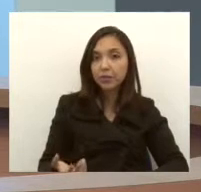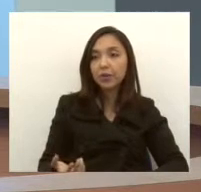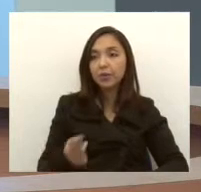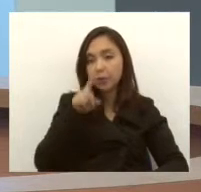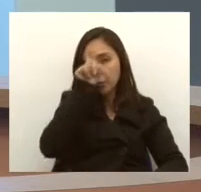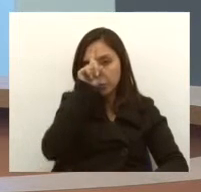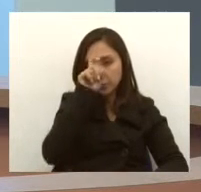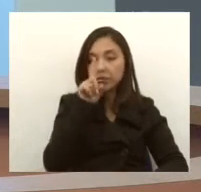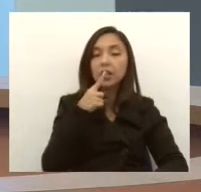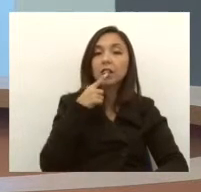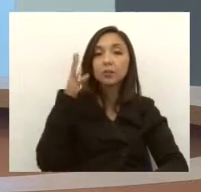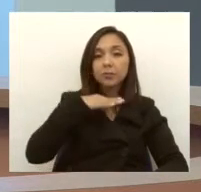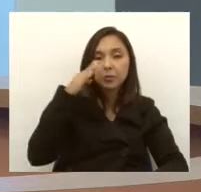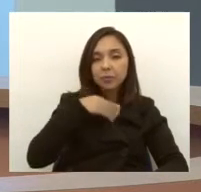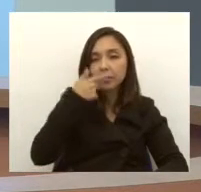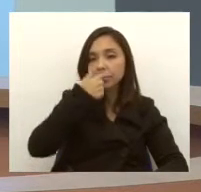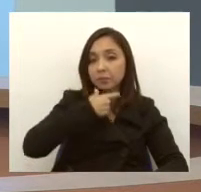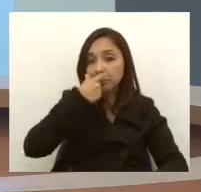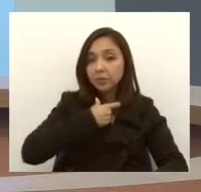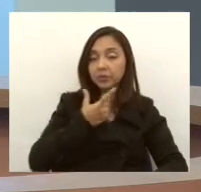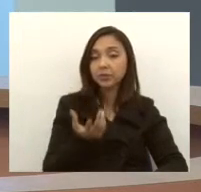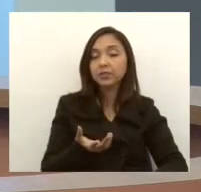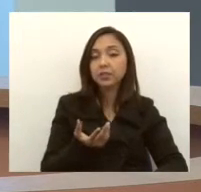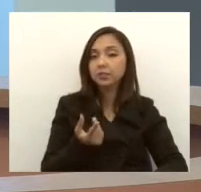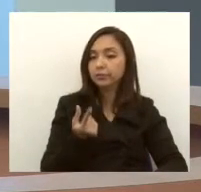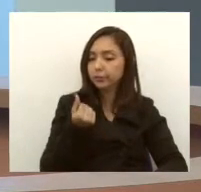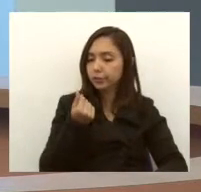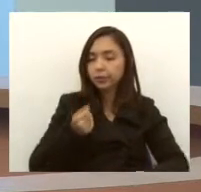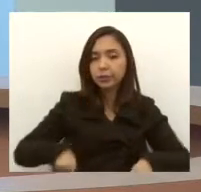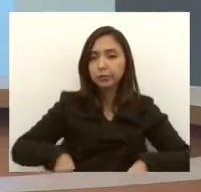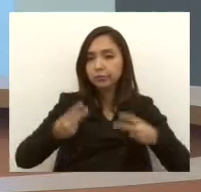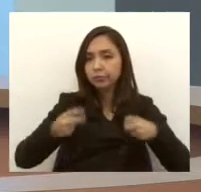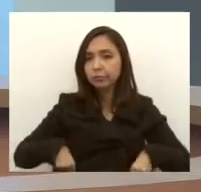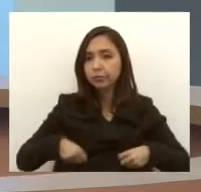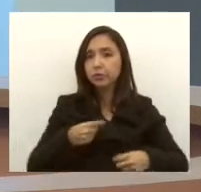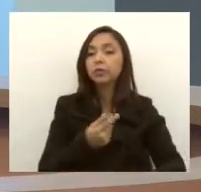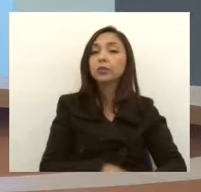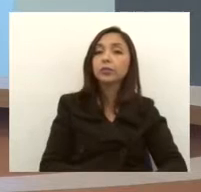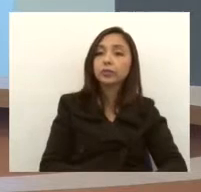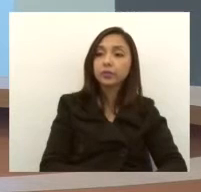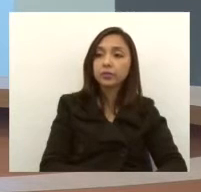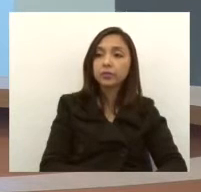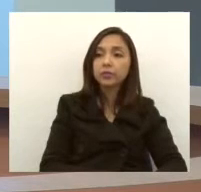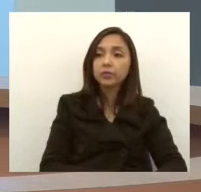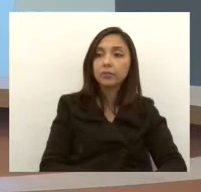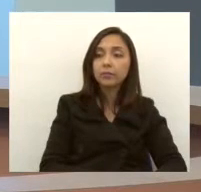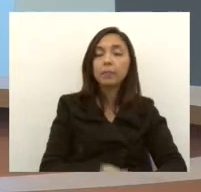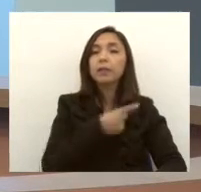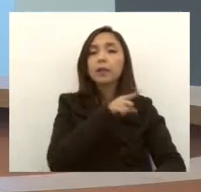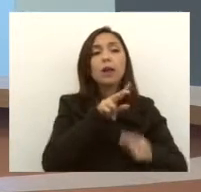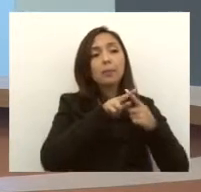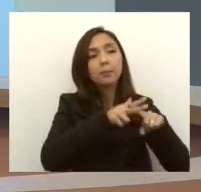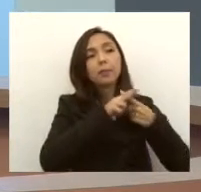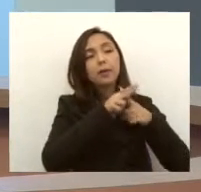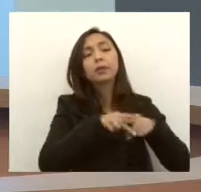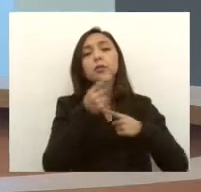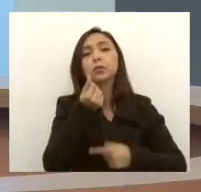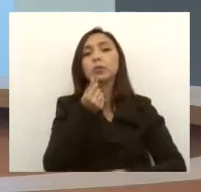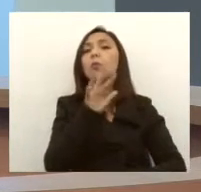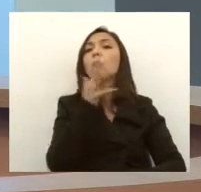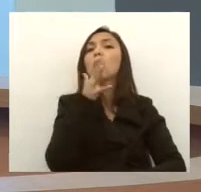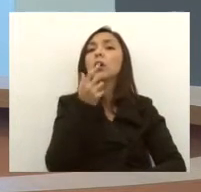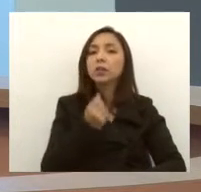Hospital Pimentas Bom Sucesso? Muito dinheiro. Quanto é para fazer a manutenção dele,